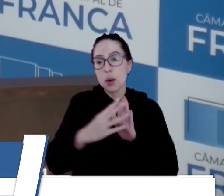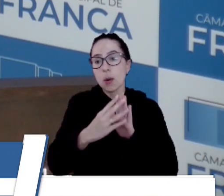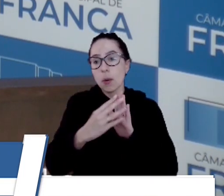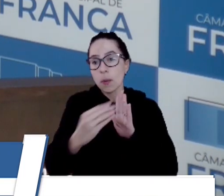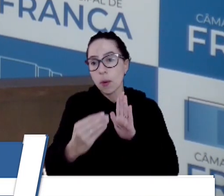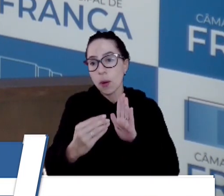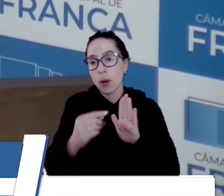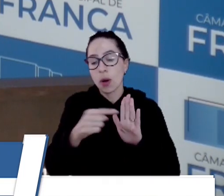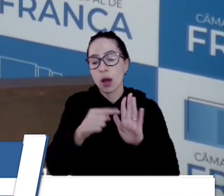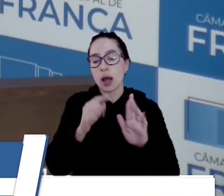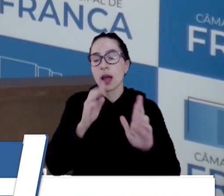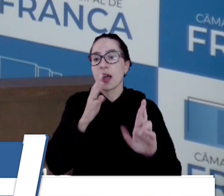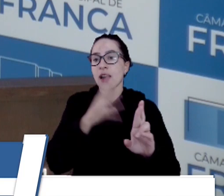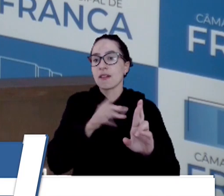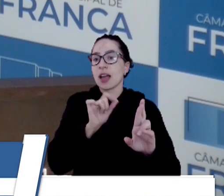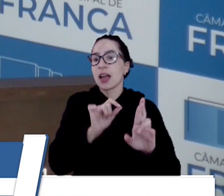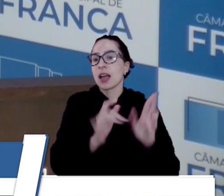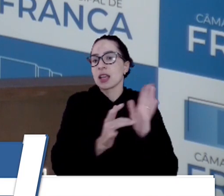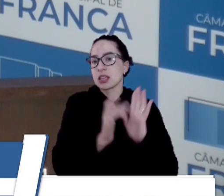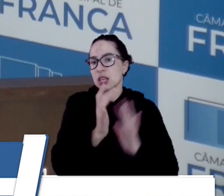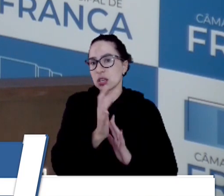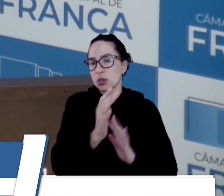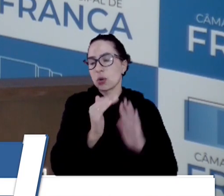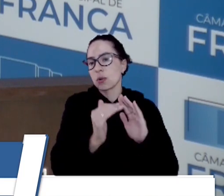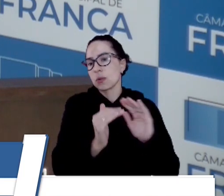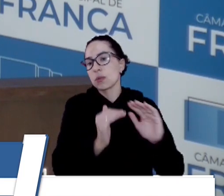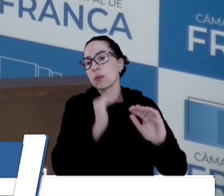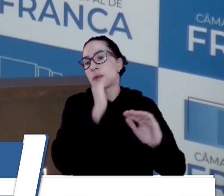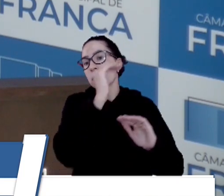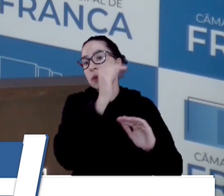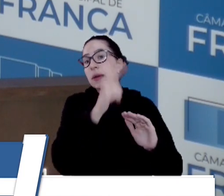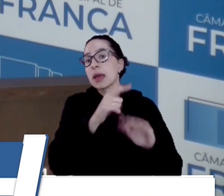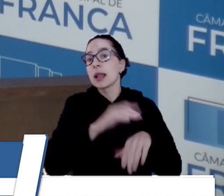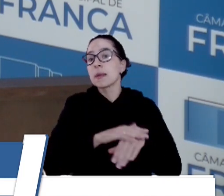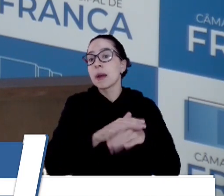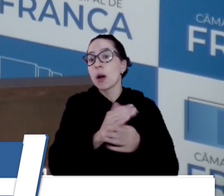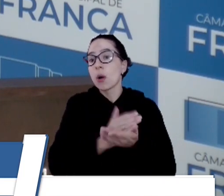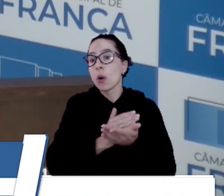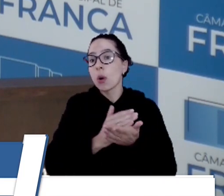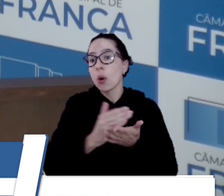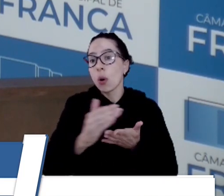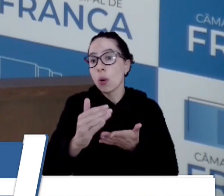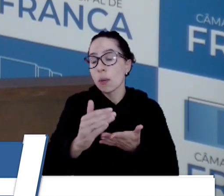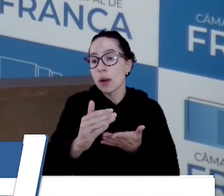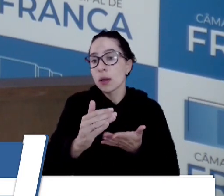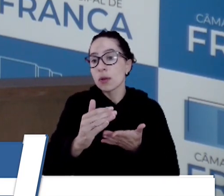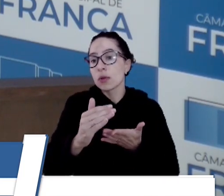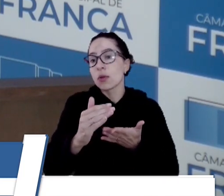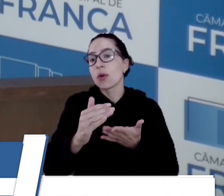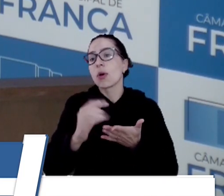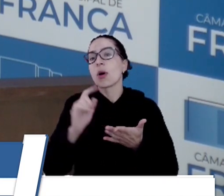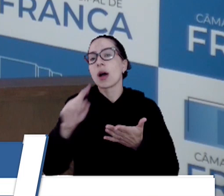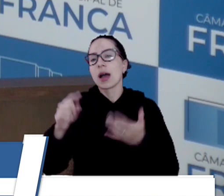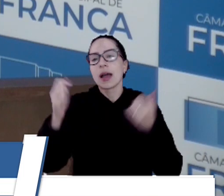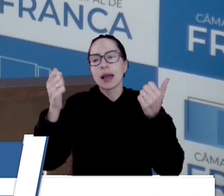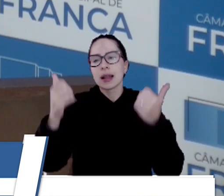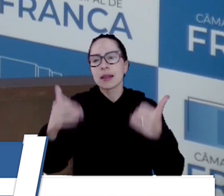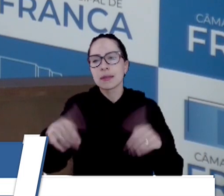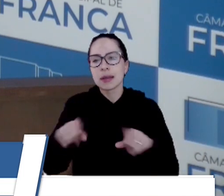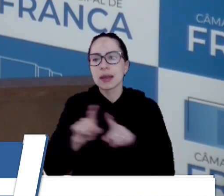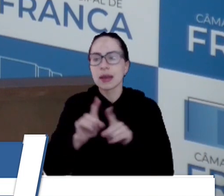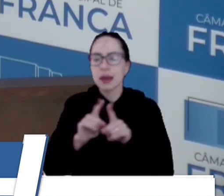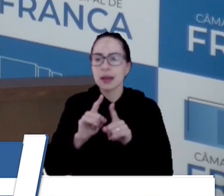Jesus, que, sendo nosso irmão maior, iniciou a era do Espírito, falando, entre outras coisas, sobre a vida